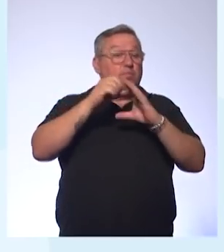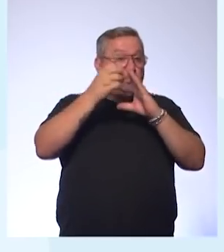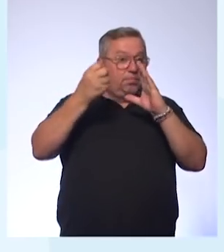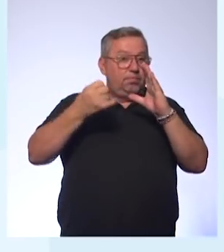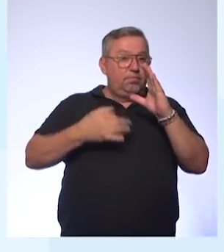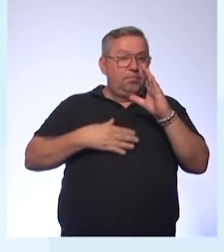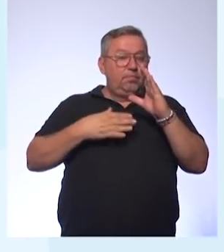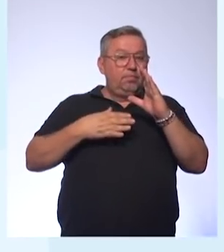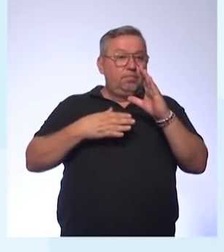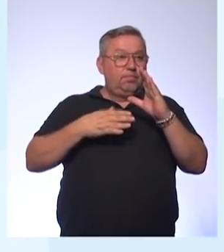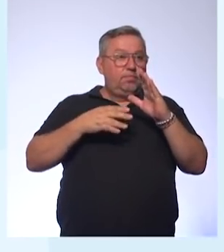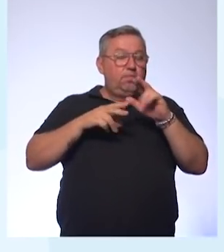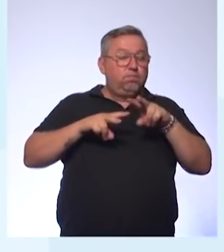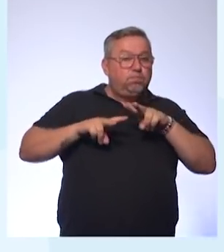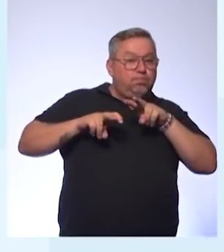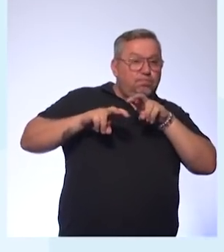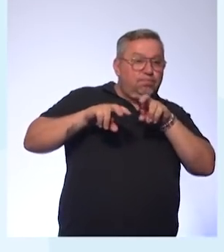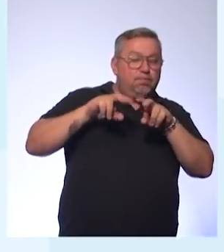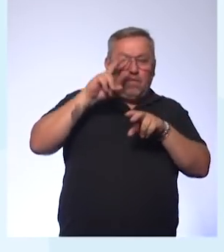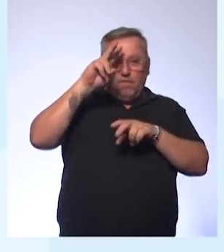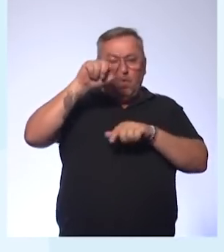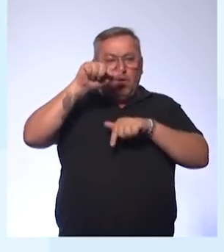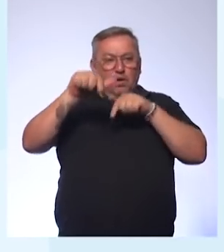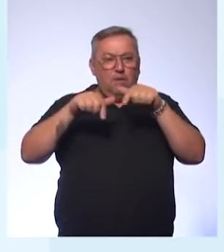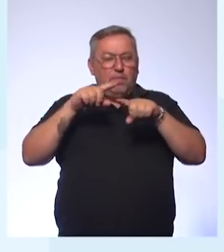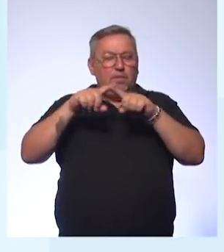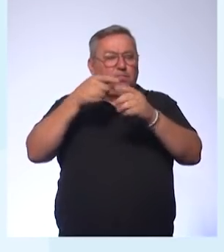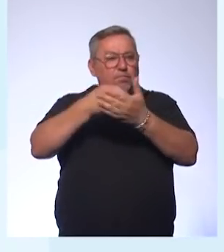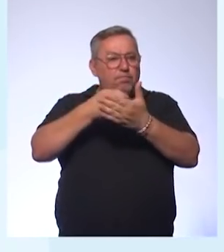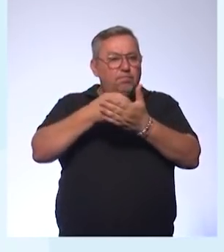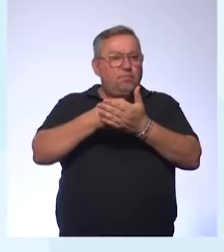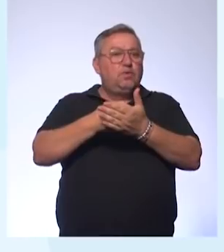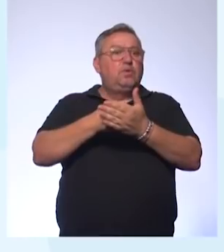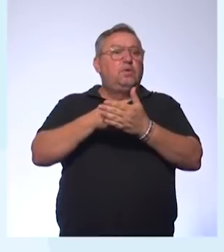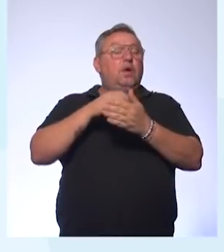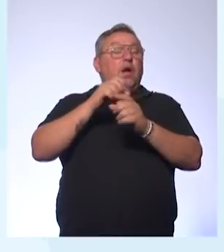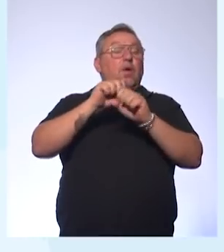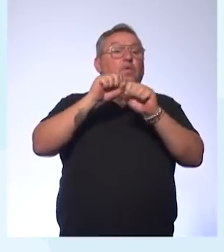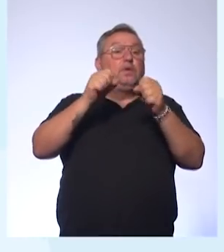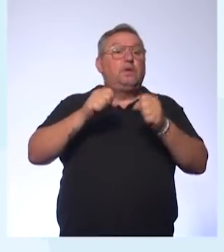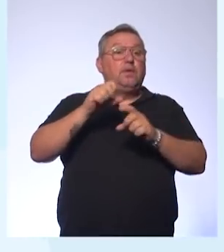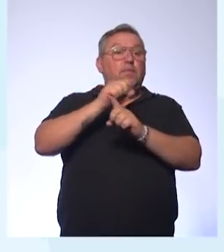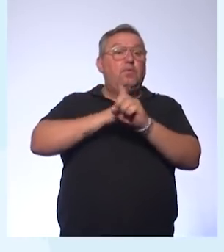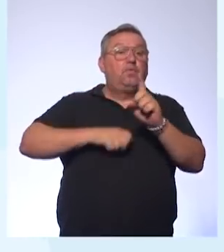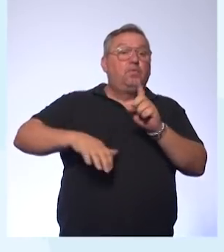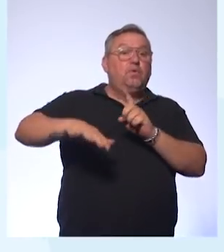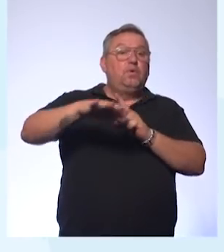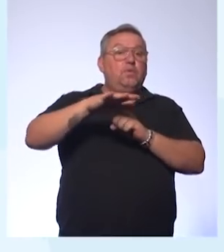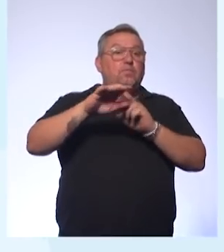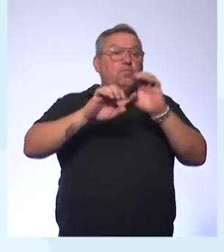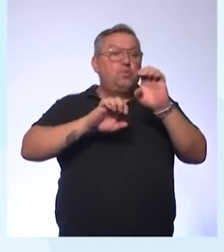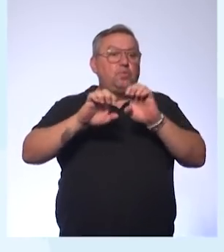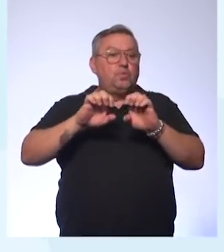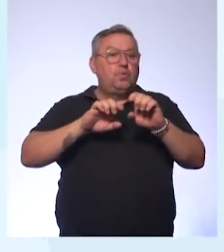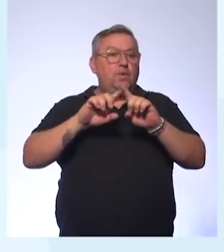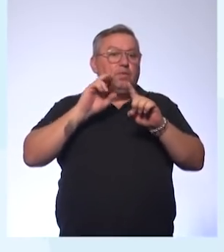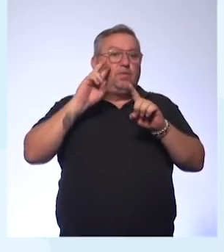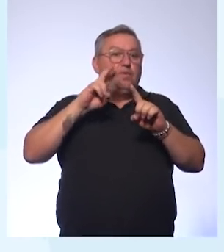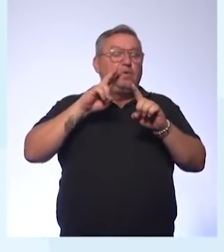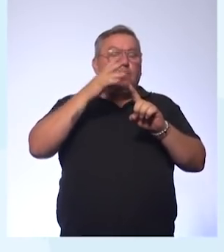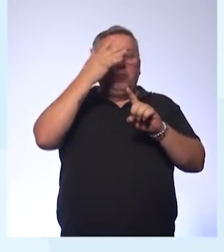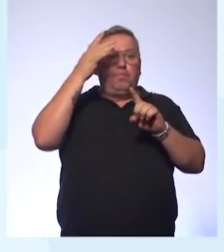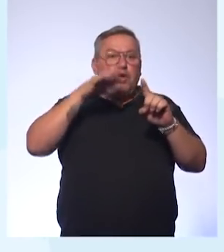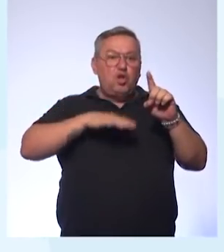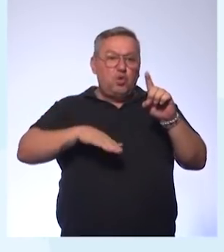característica, exploração da força de trabalho. Quando um sistema social se estrutura a partir da exploração de uma classe